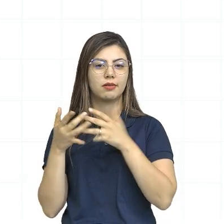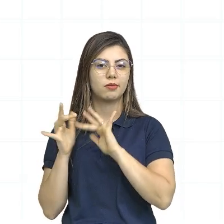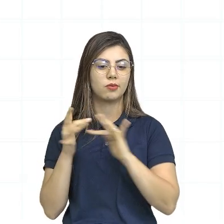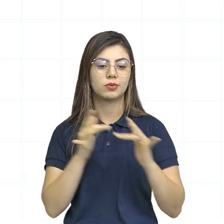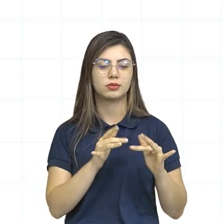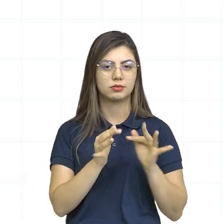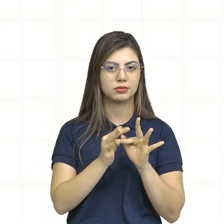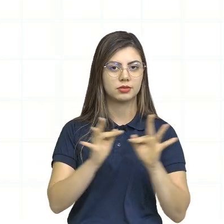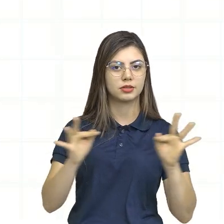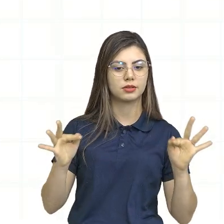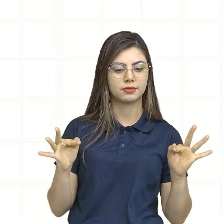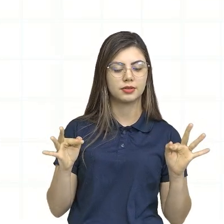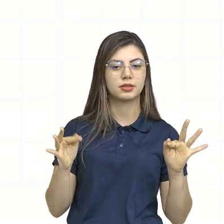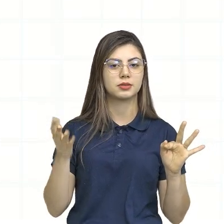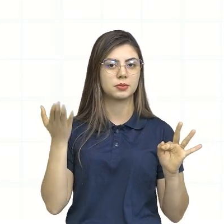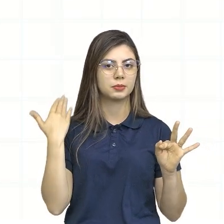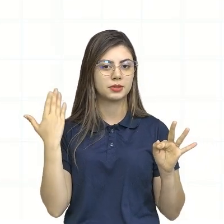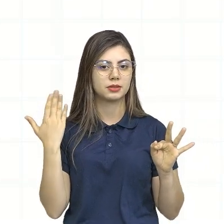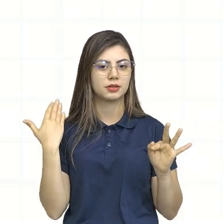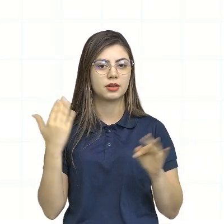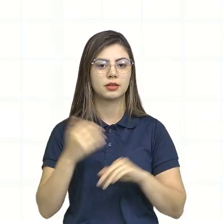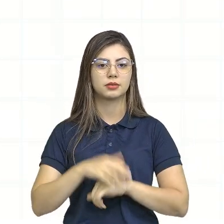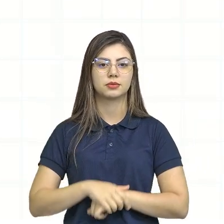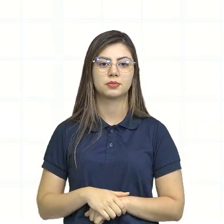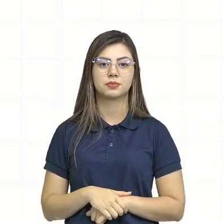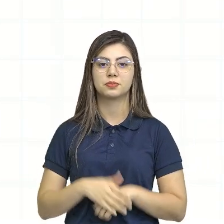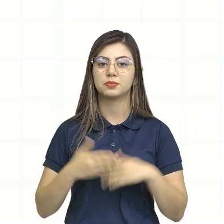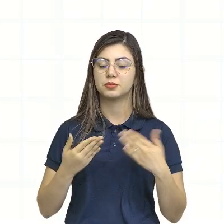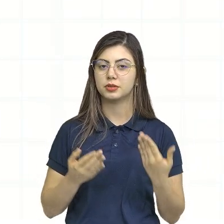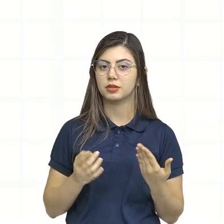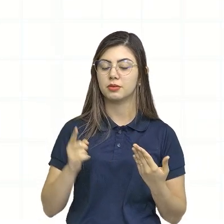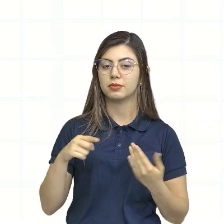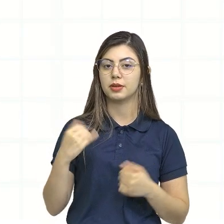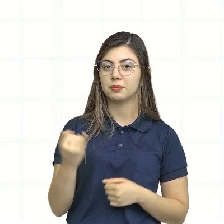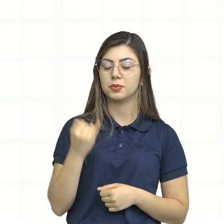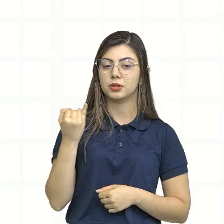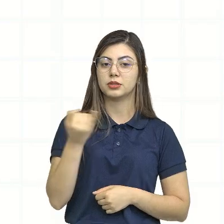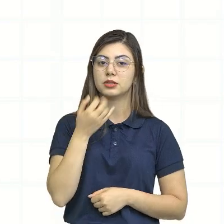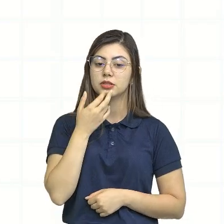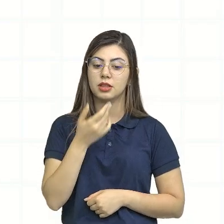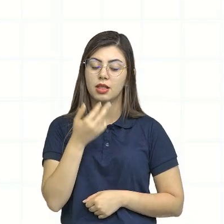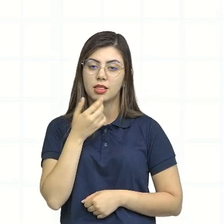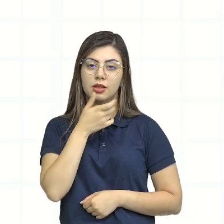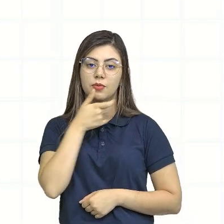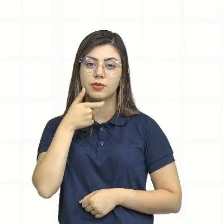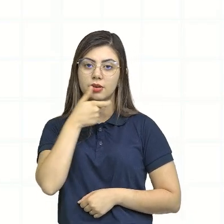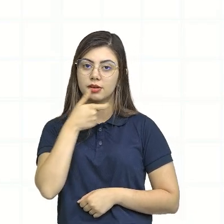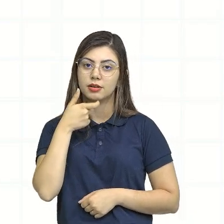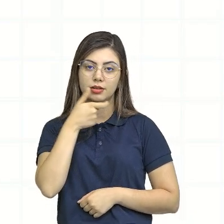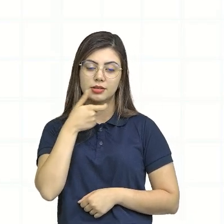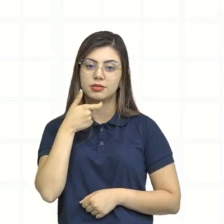passado, tá bom? Por isso que ele é uma classe gramatical extremamente importante em qualquer língua. Na língua inglesa não é diferente.